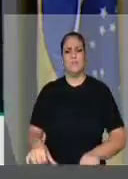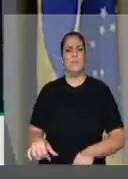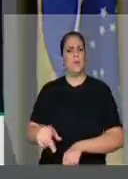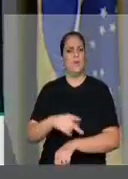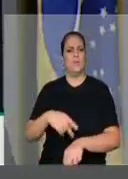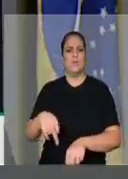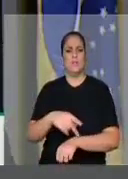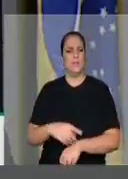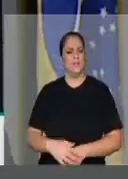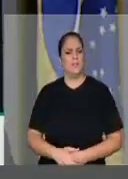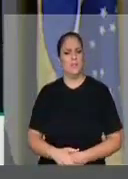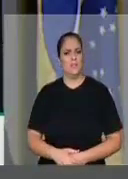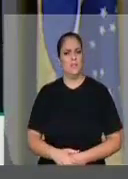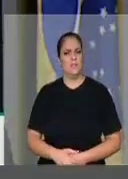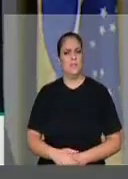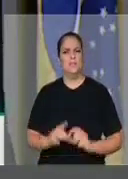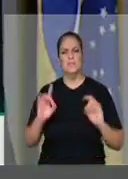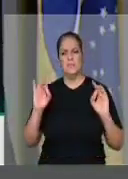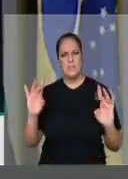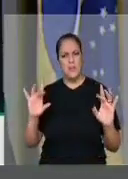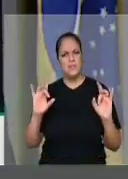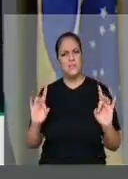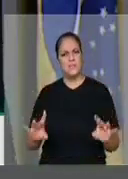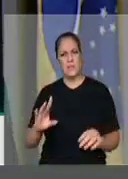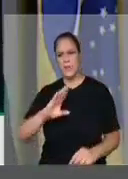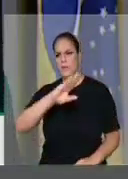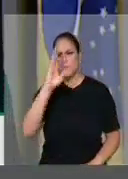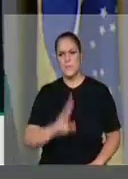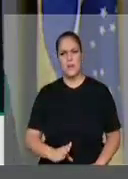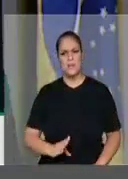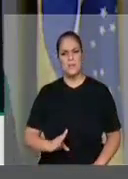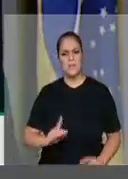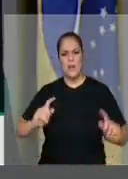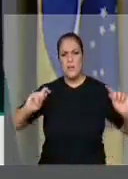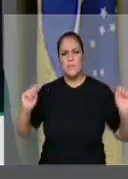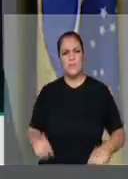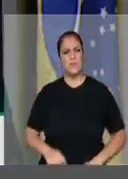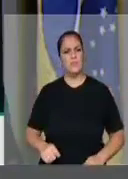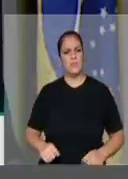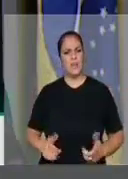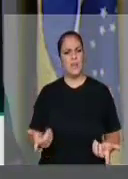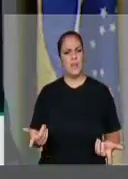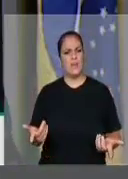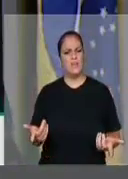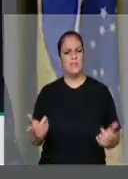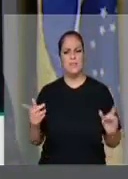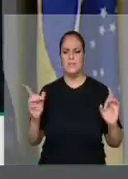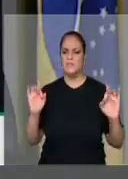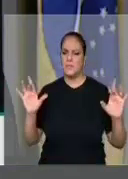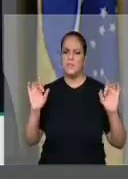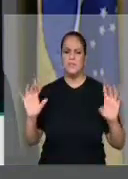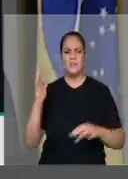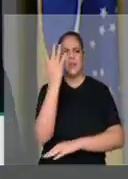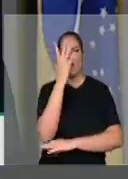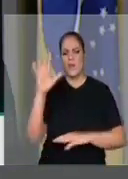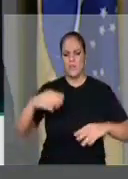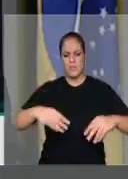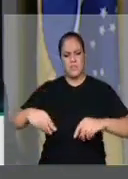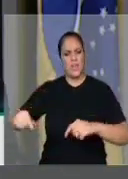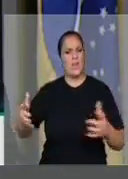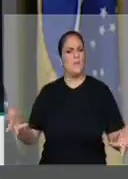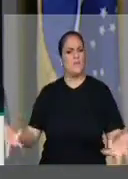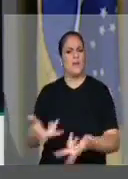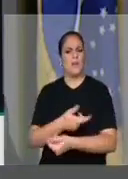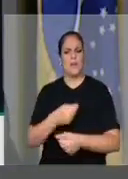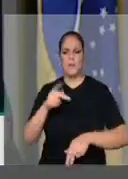derrotada, tão rica, com tantas oportunidades, com tantas riquezas naturais, com as melhores terras do